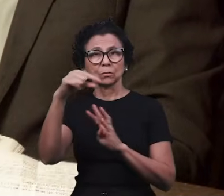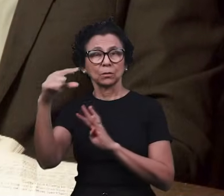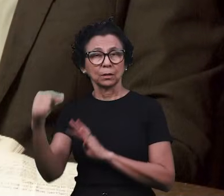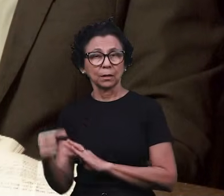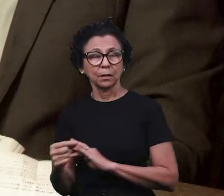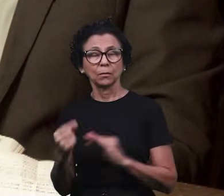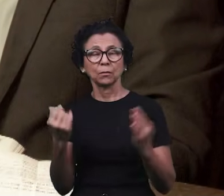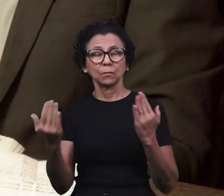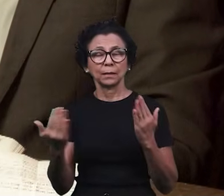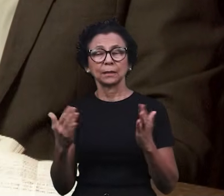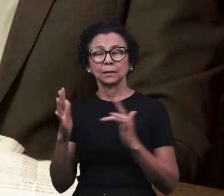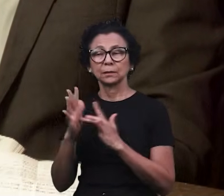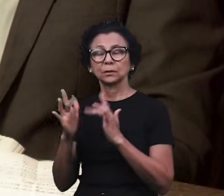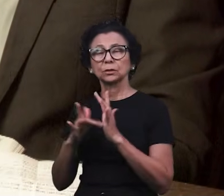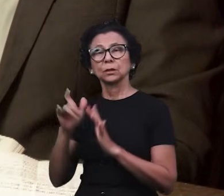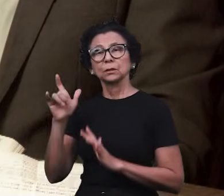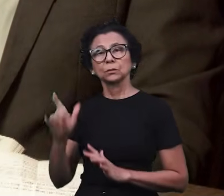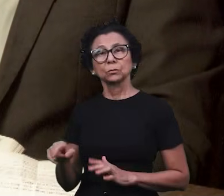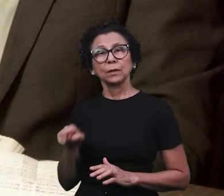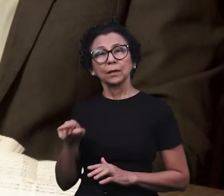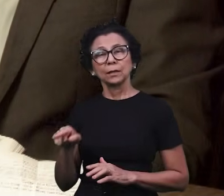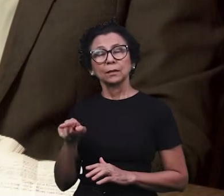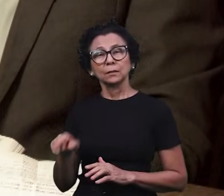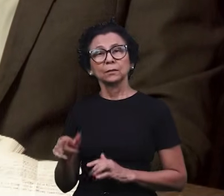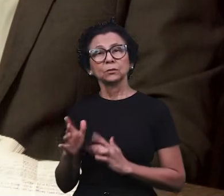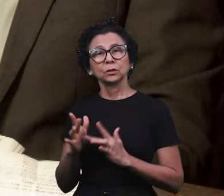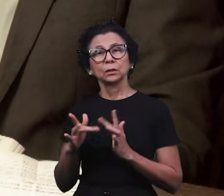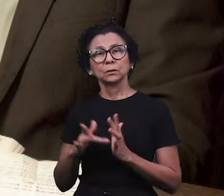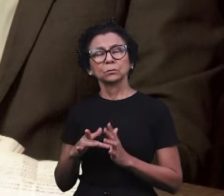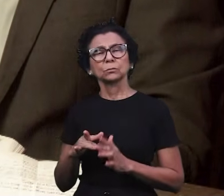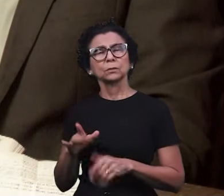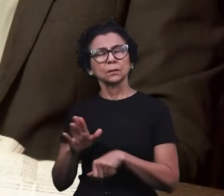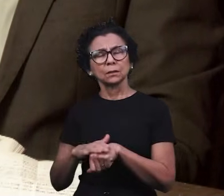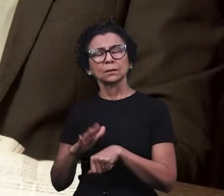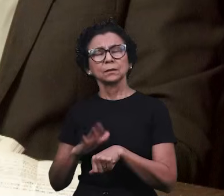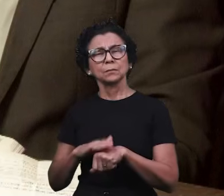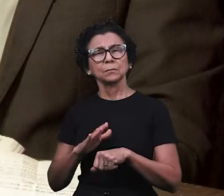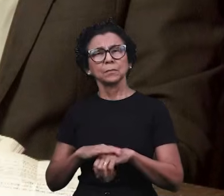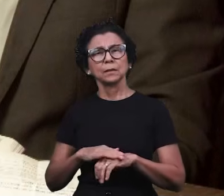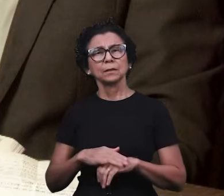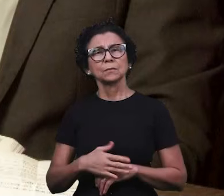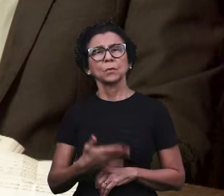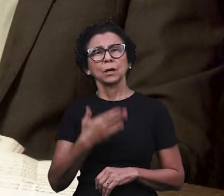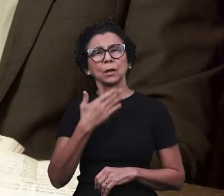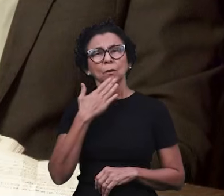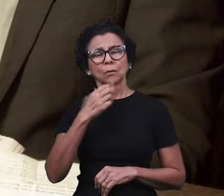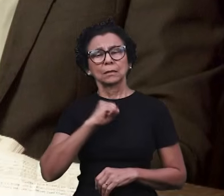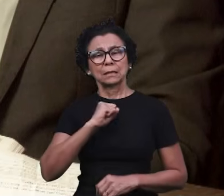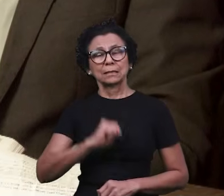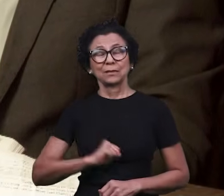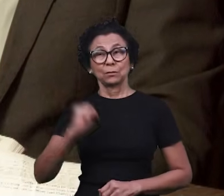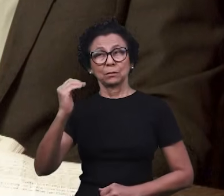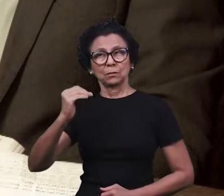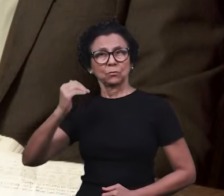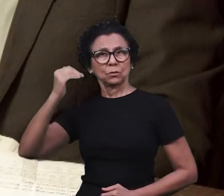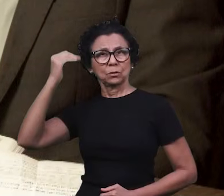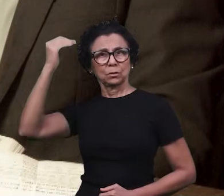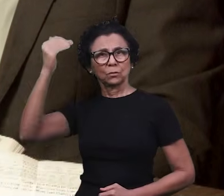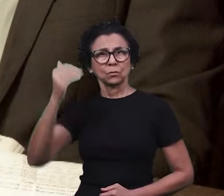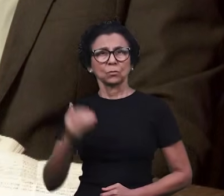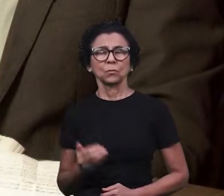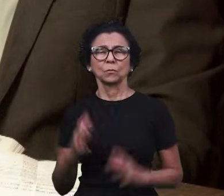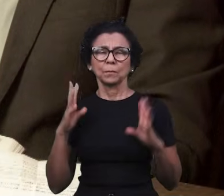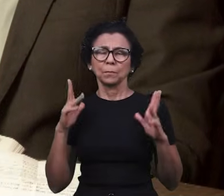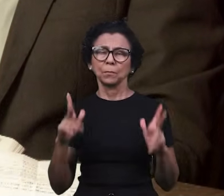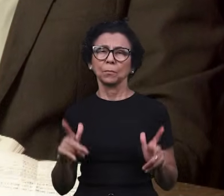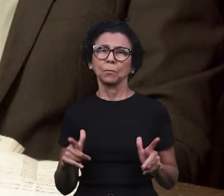uma figura do Senhor Jesus, o sumo sacerdote perfeito, mas que abriu um caminho para nós sacerdotes podermos